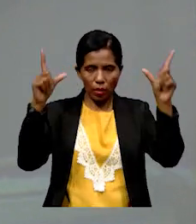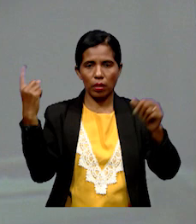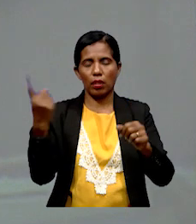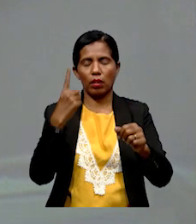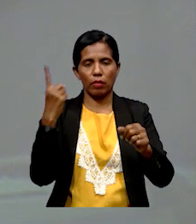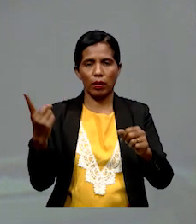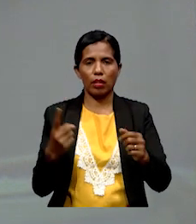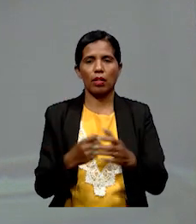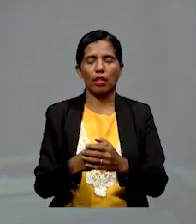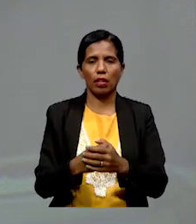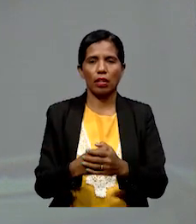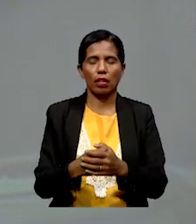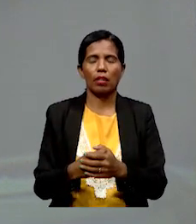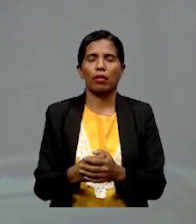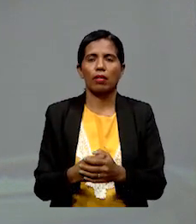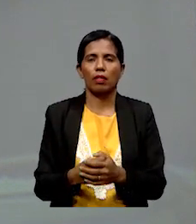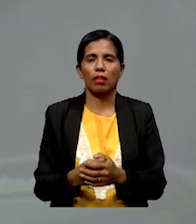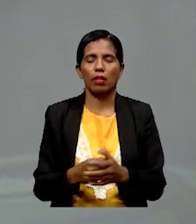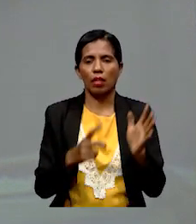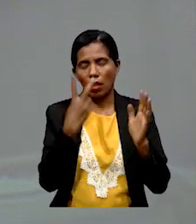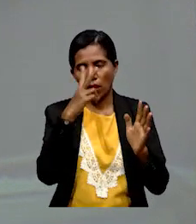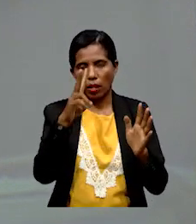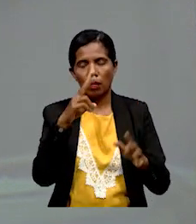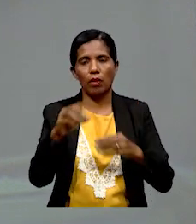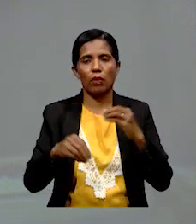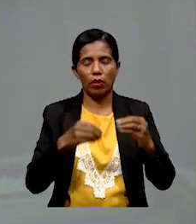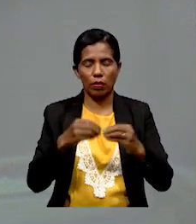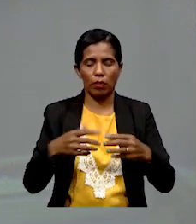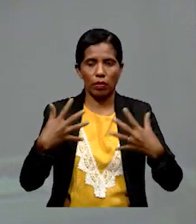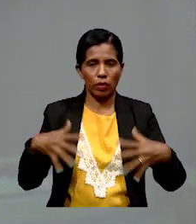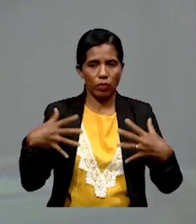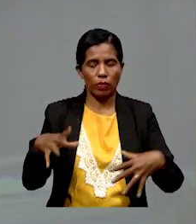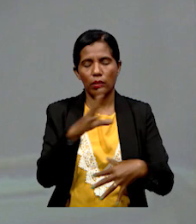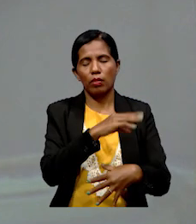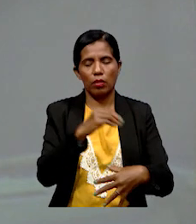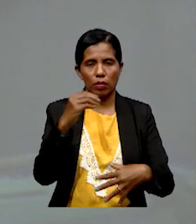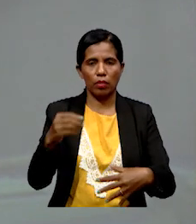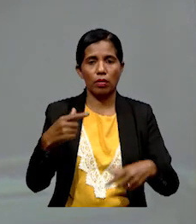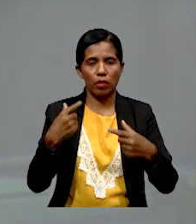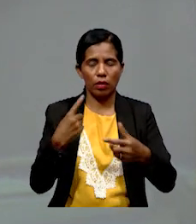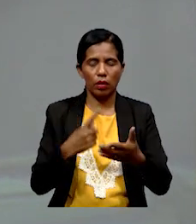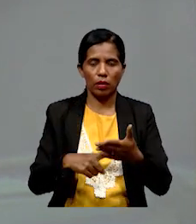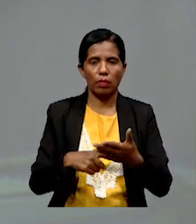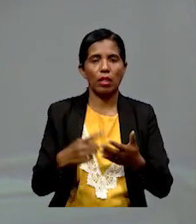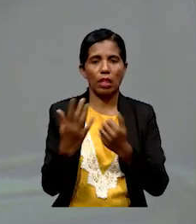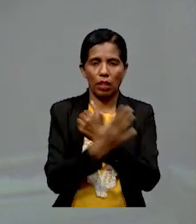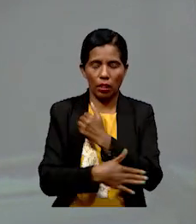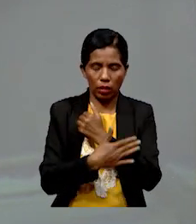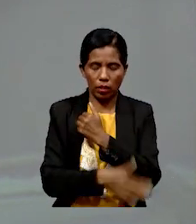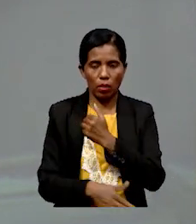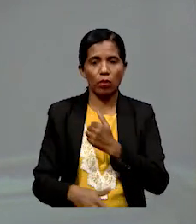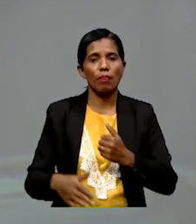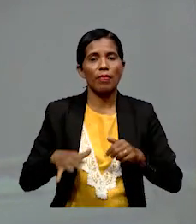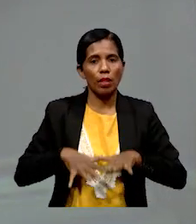posição para funo, para agressão, Rússia e Ucrânia,